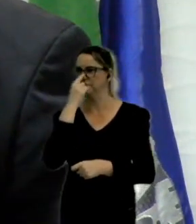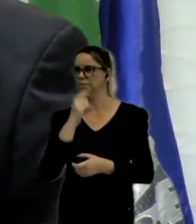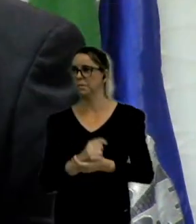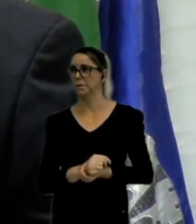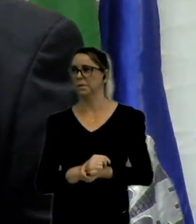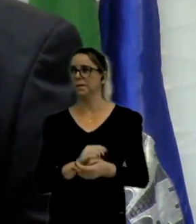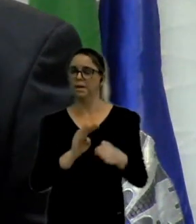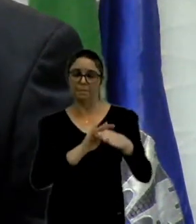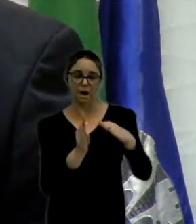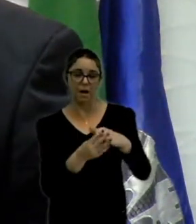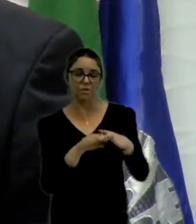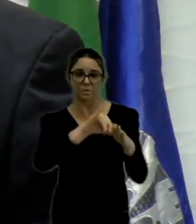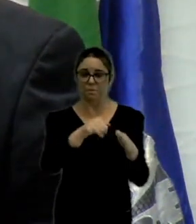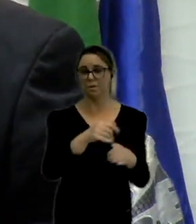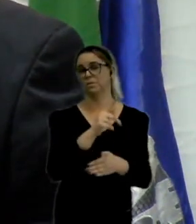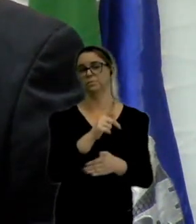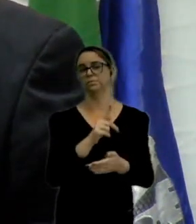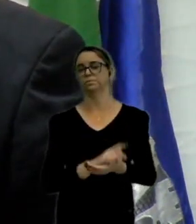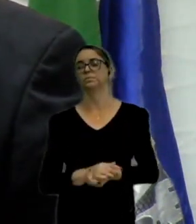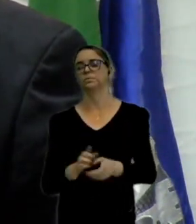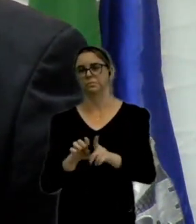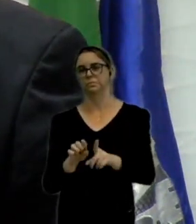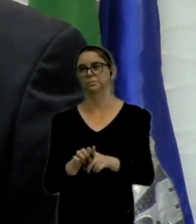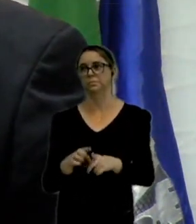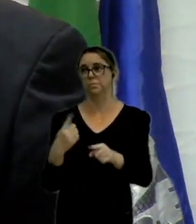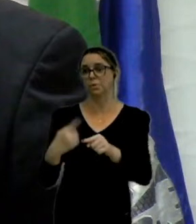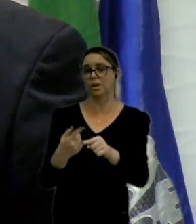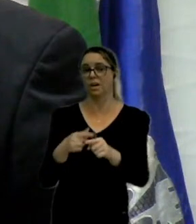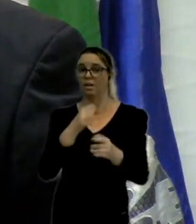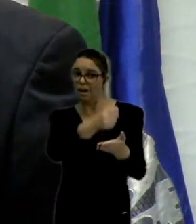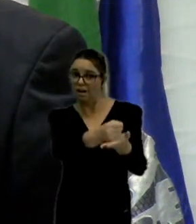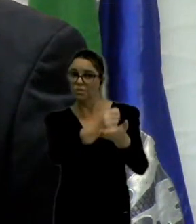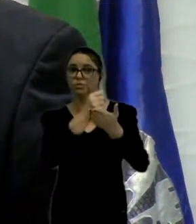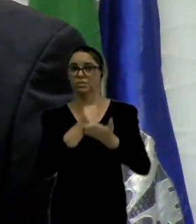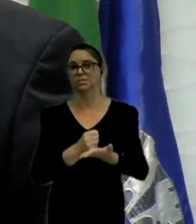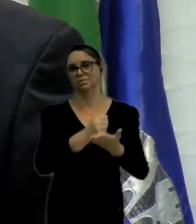está me ajudando. Sabe por quê? Porque uma mão lava a outra.